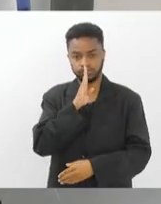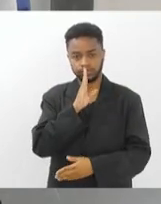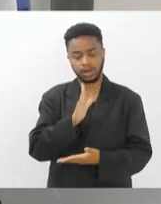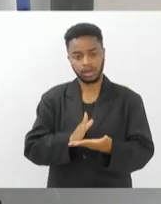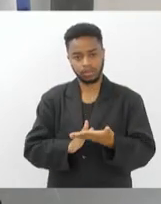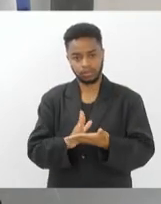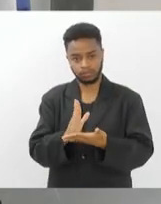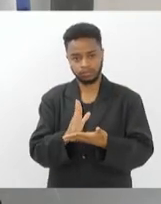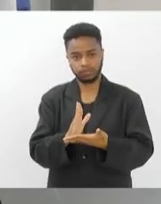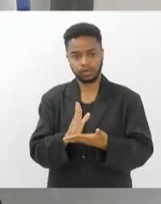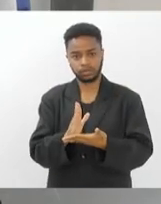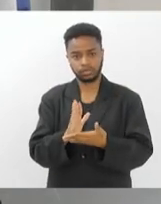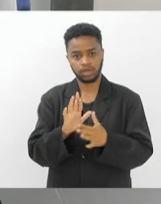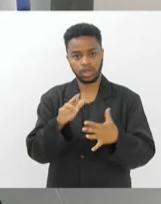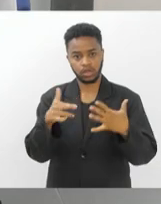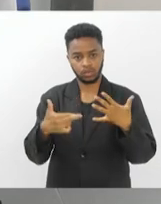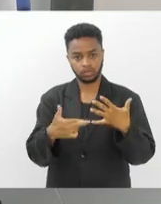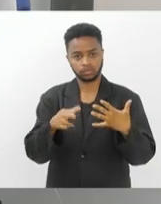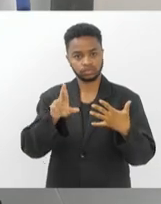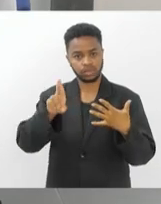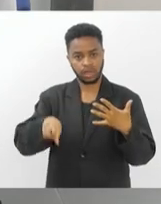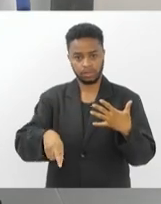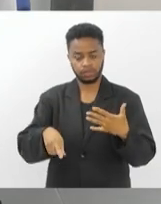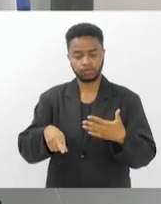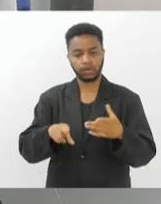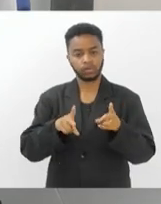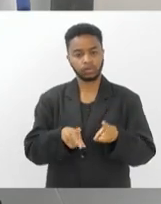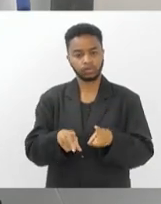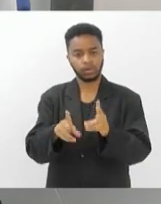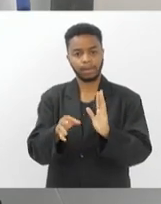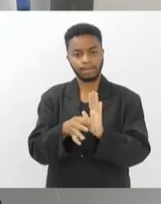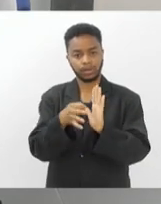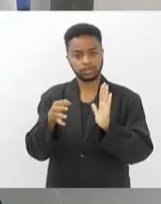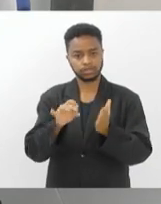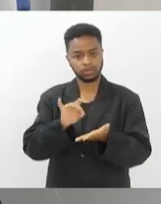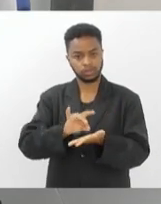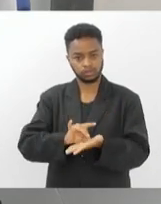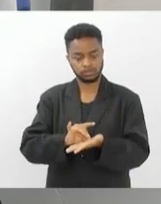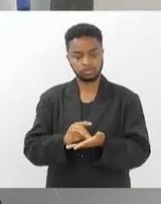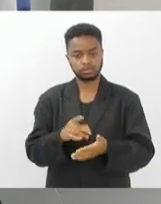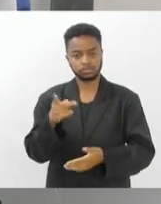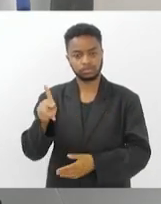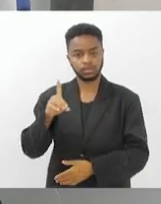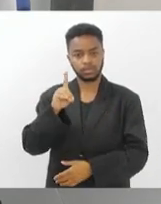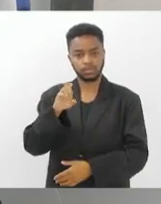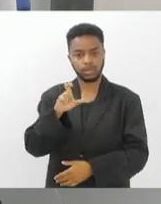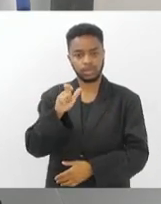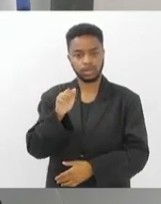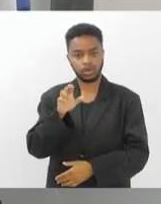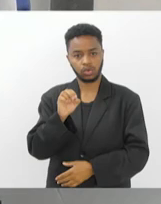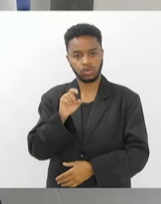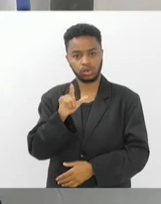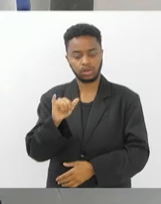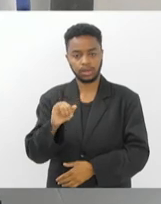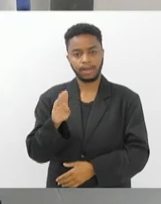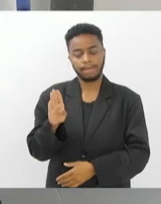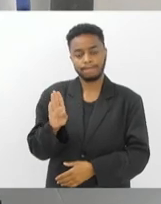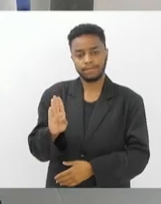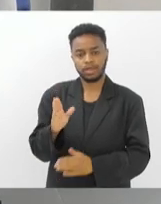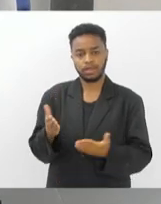Aprovado, o recurso foi rejeitado, mantido o parecer original do relator Guilherme Delaroli. Item B,